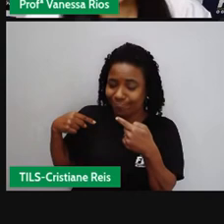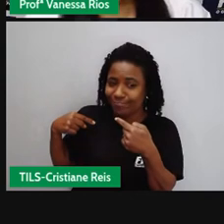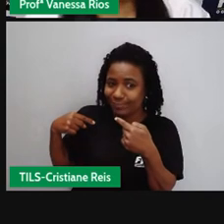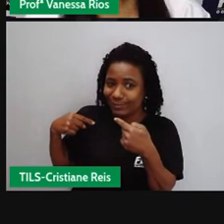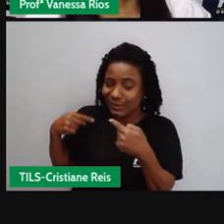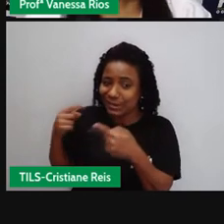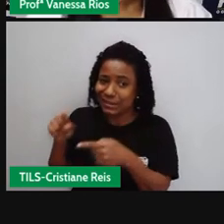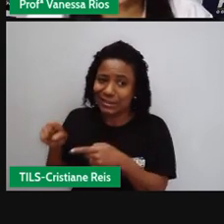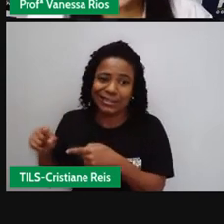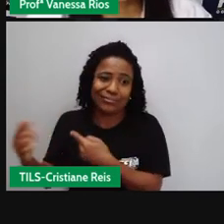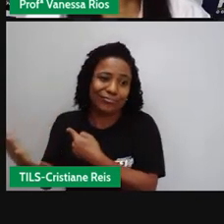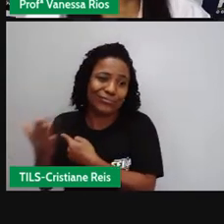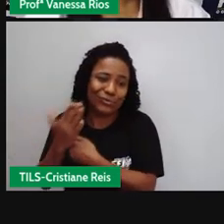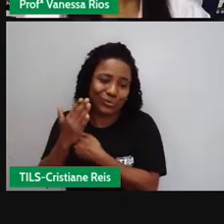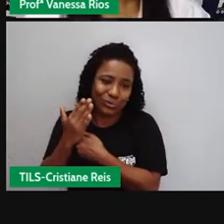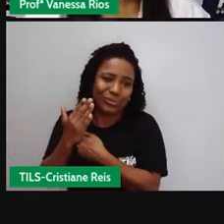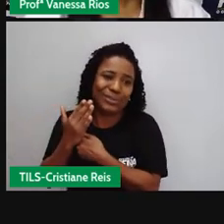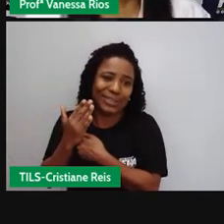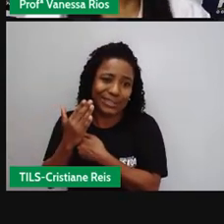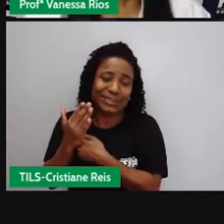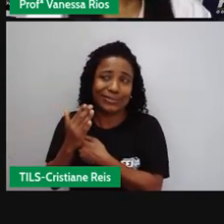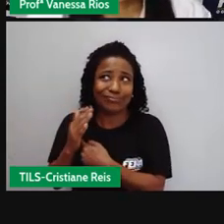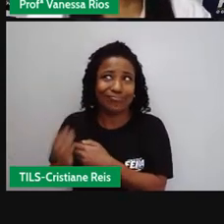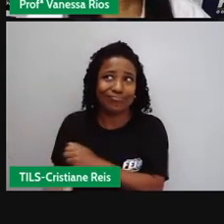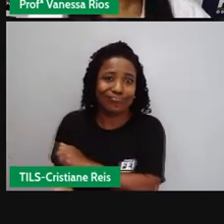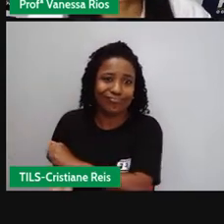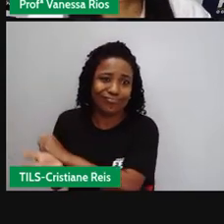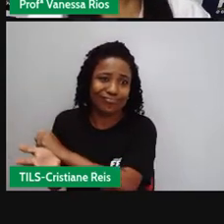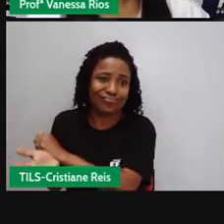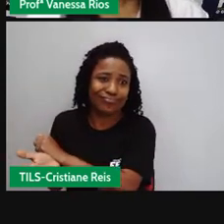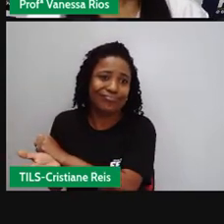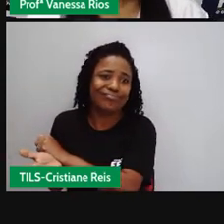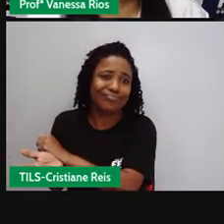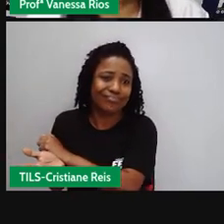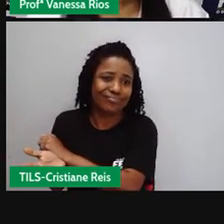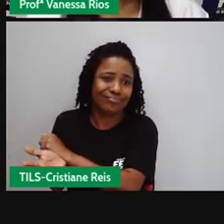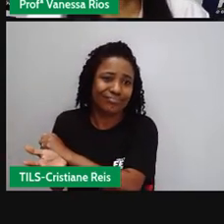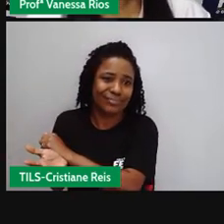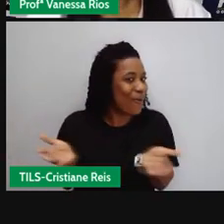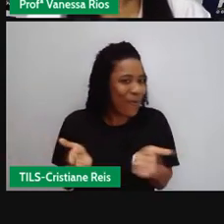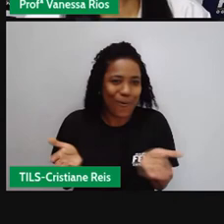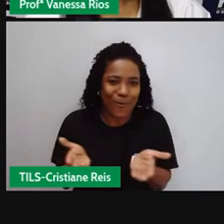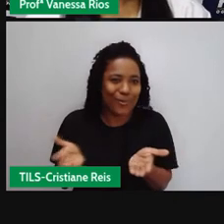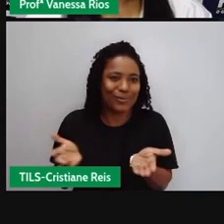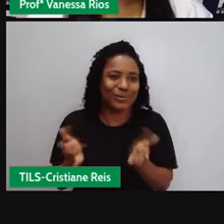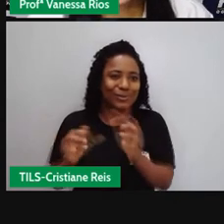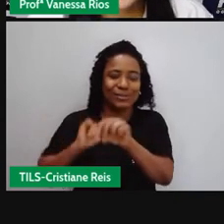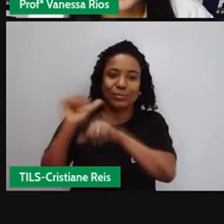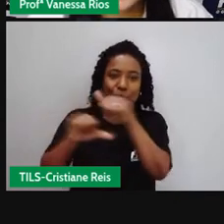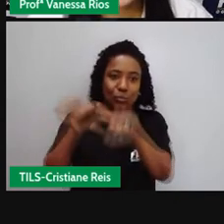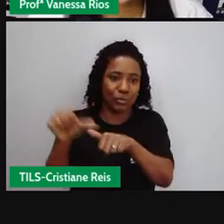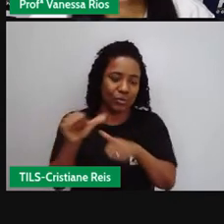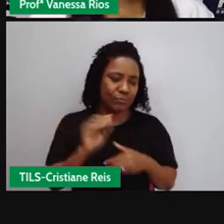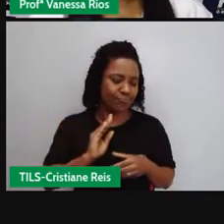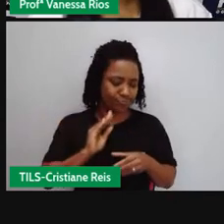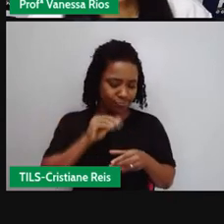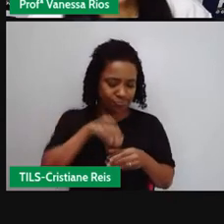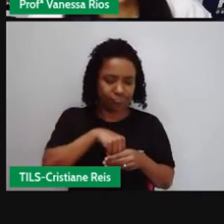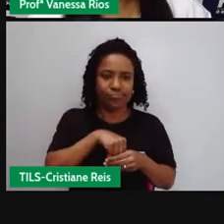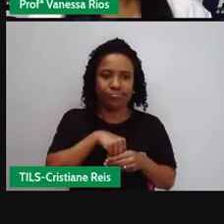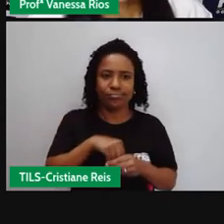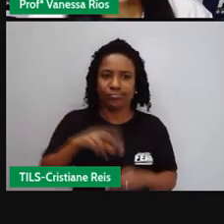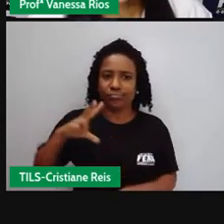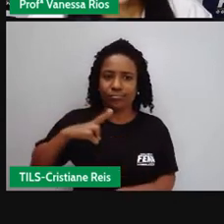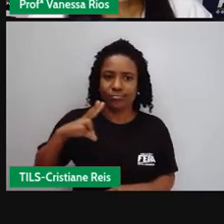secreto, né? Você vota e ninguém sabe em quem você votou para garantir ali a sua